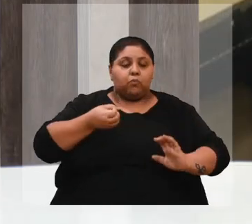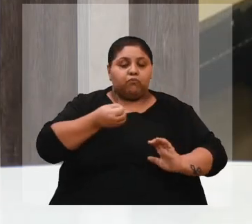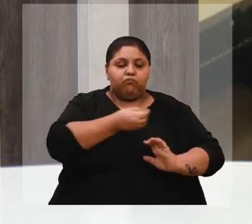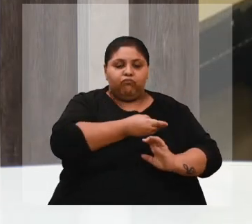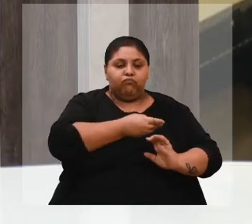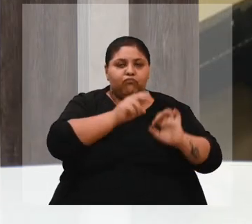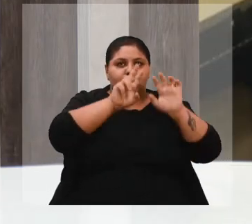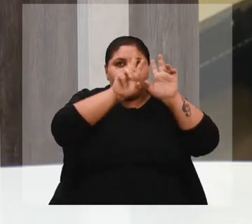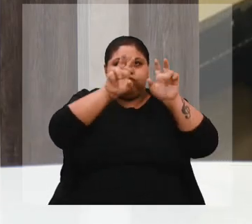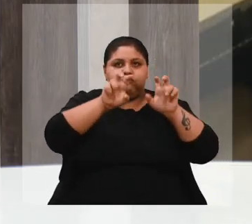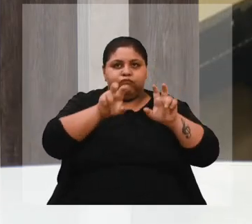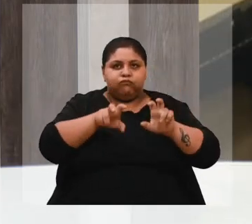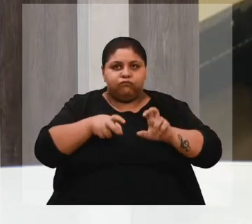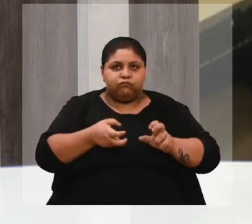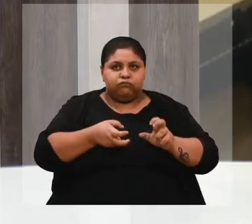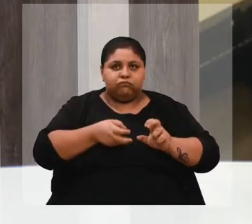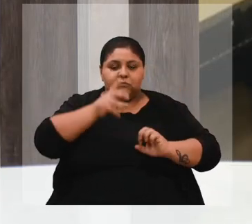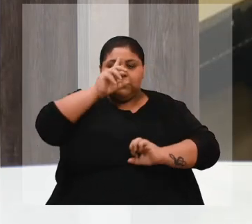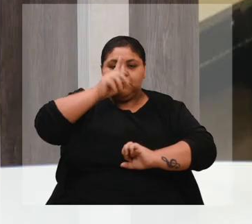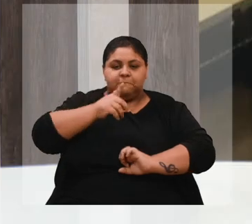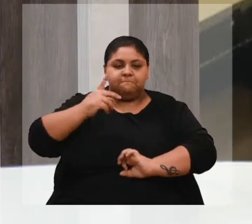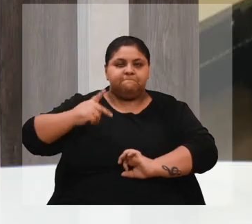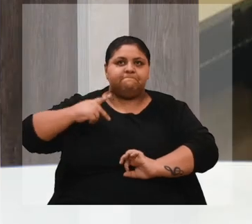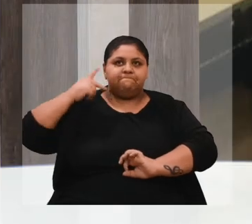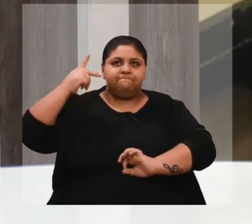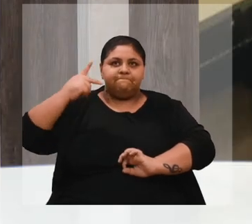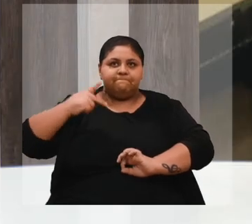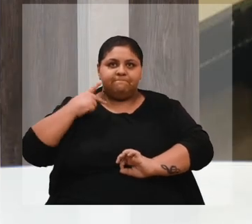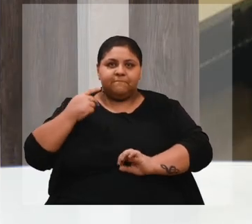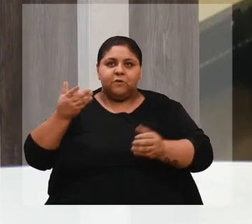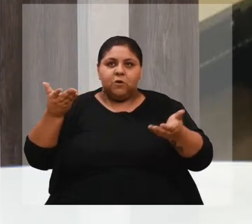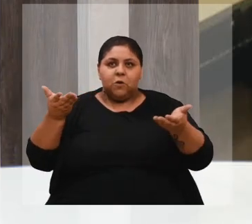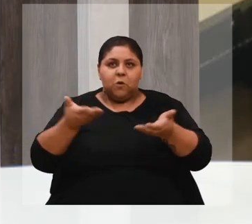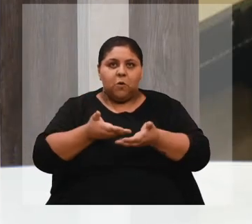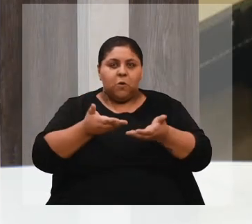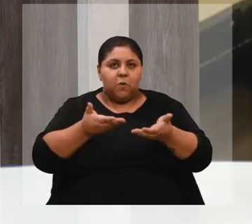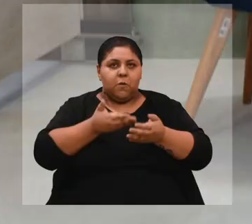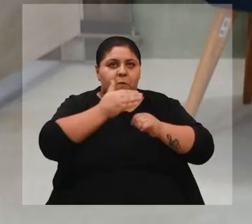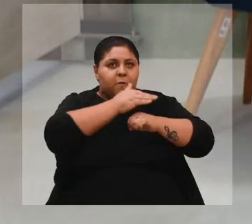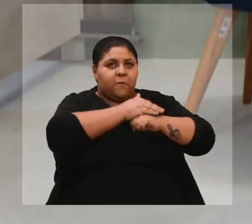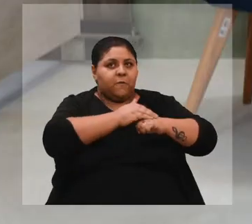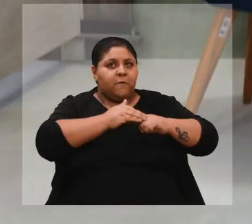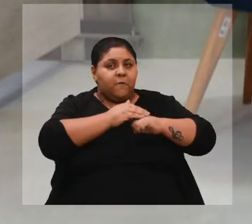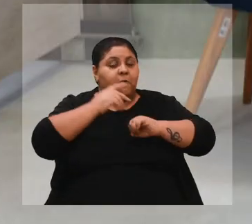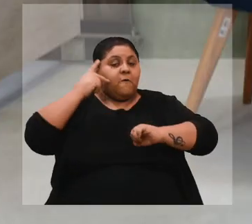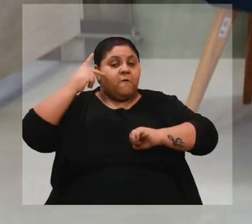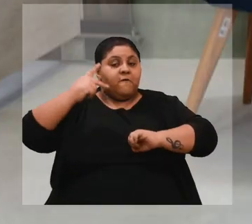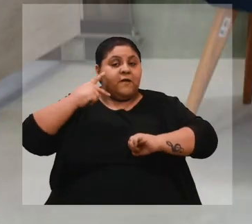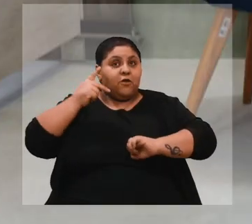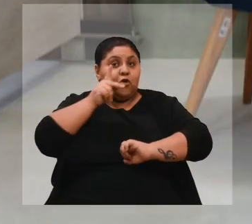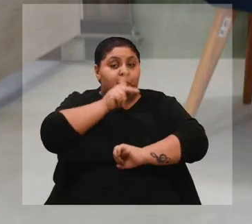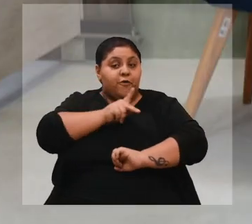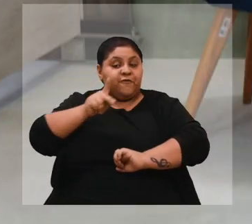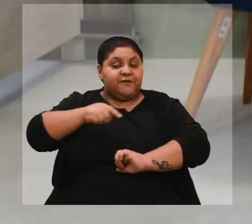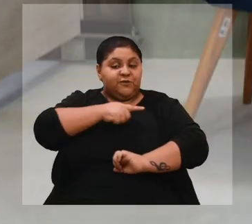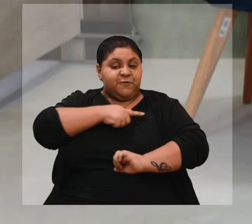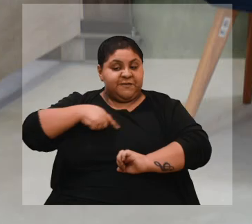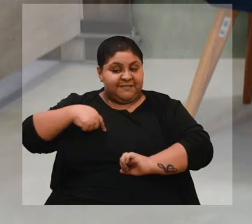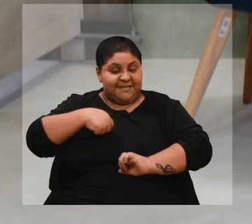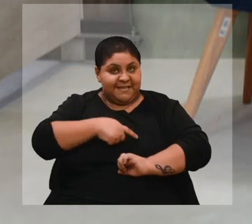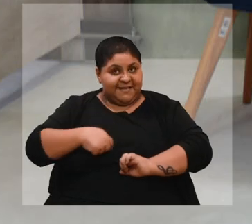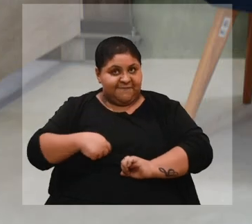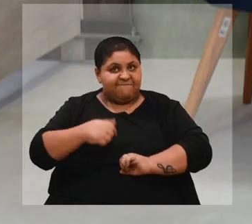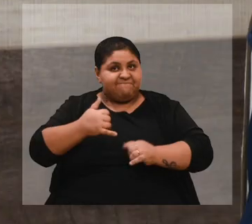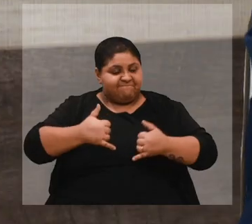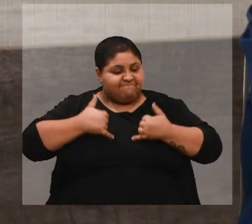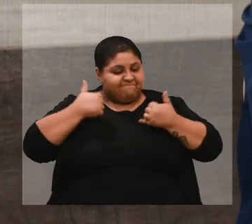de diversas pautas, projetos do mandato do vereador. Aqui eu de imediato saúdo, vereador Zanquim, uma honra tê-lo conosco